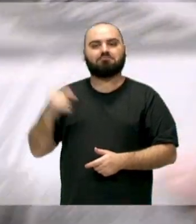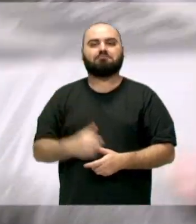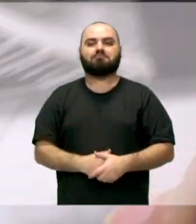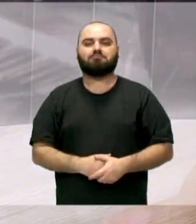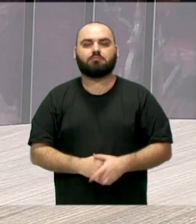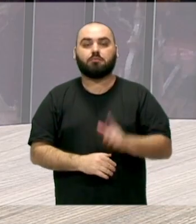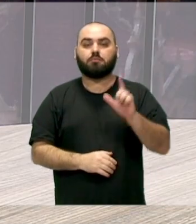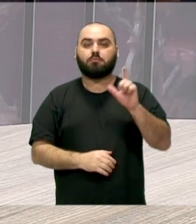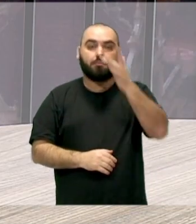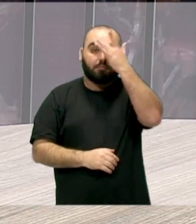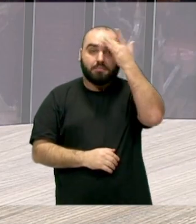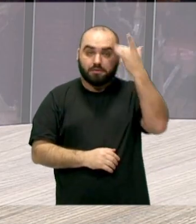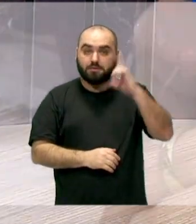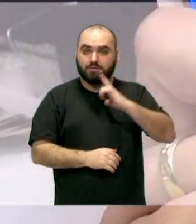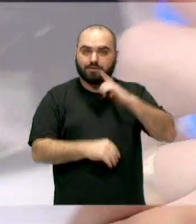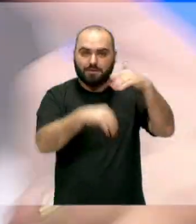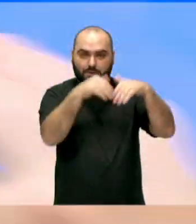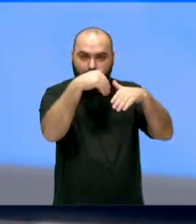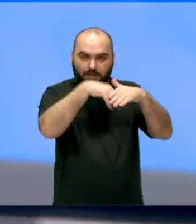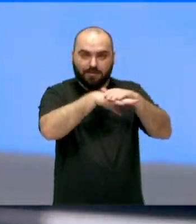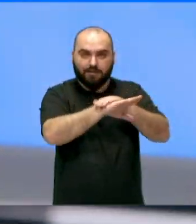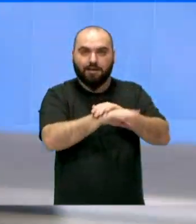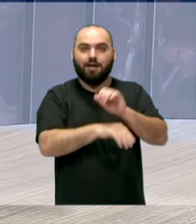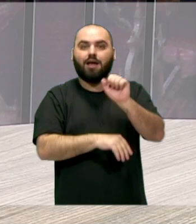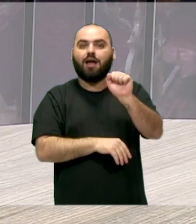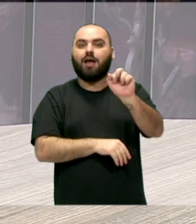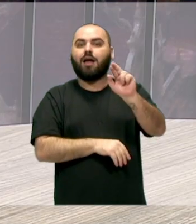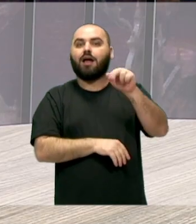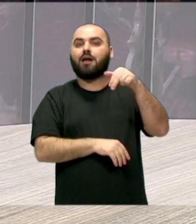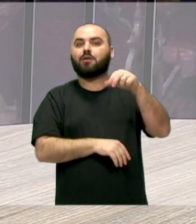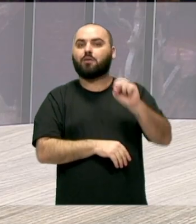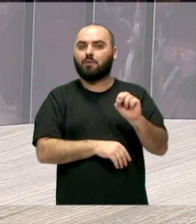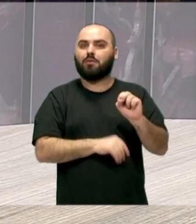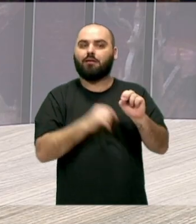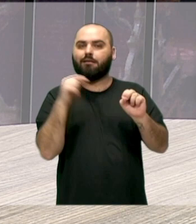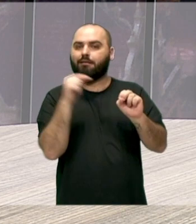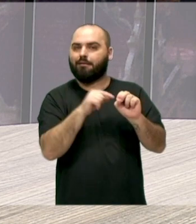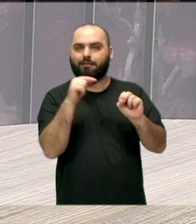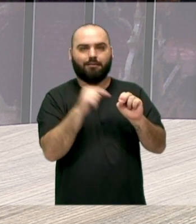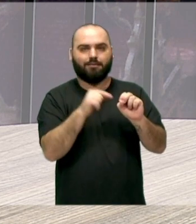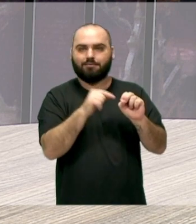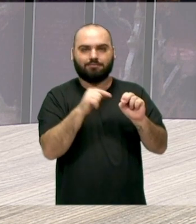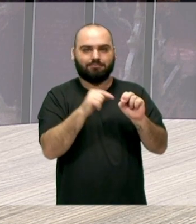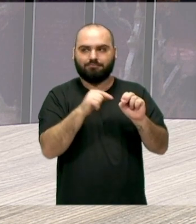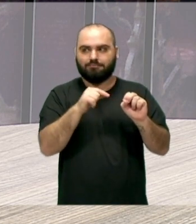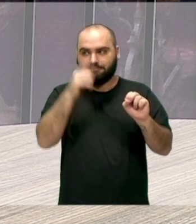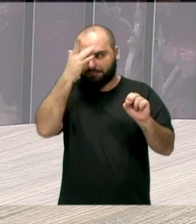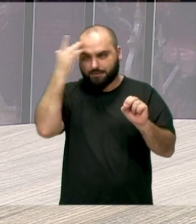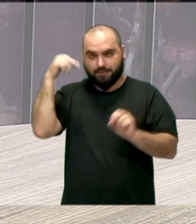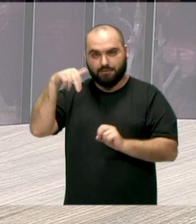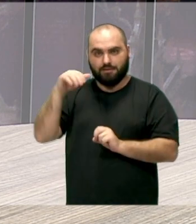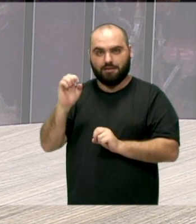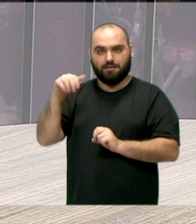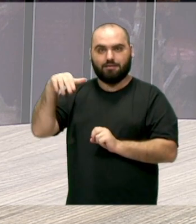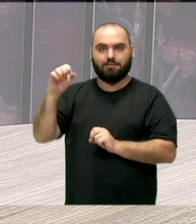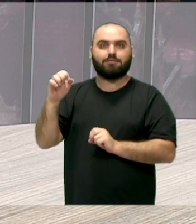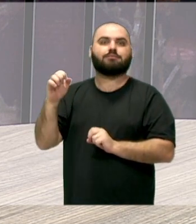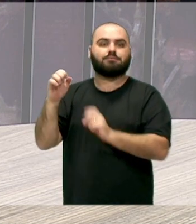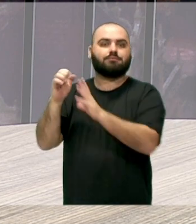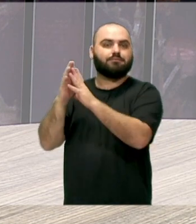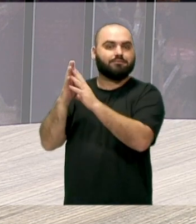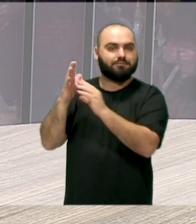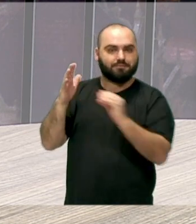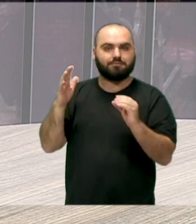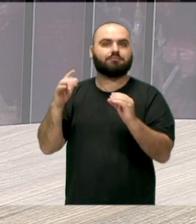era o Arnaud. E eu falo sempre que ele foi o mestre do mestre, né? Porque o Arnaud de Mello é o nosso